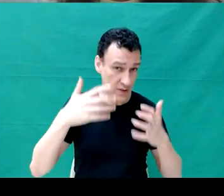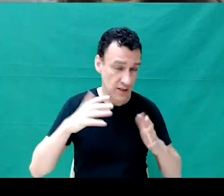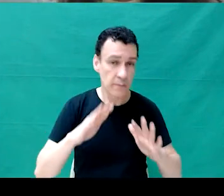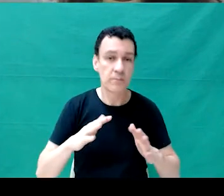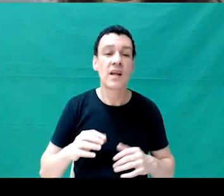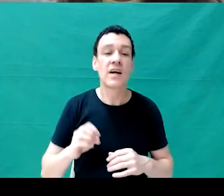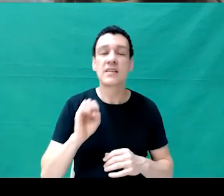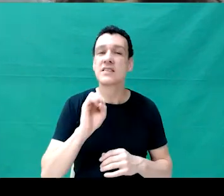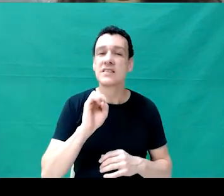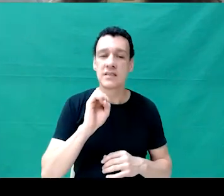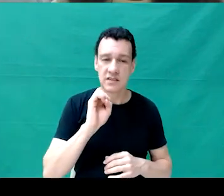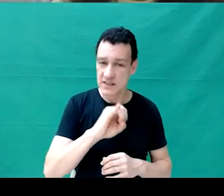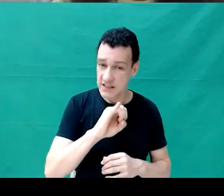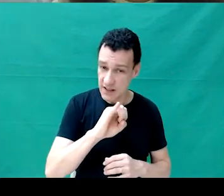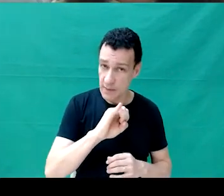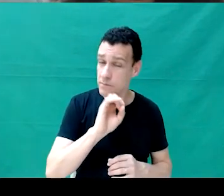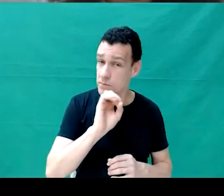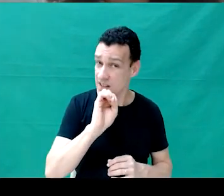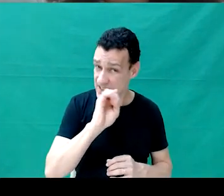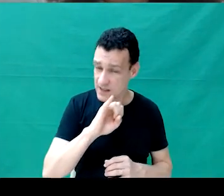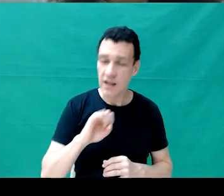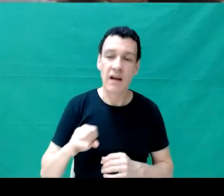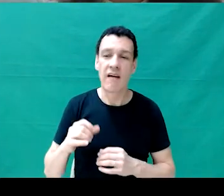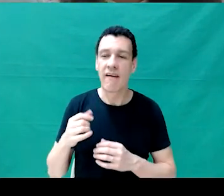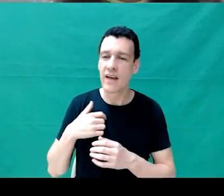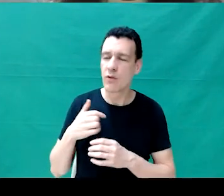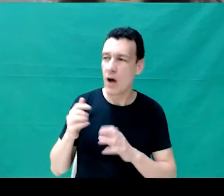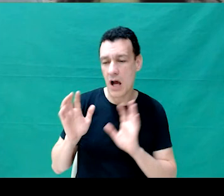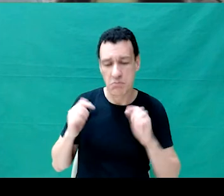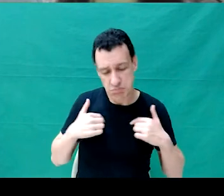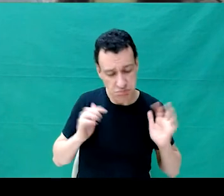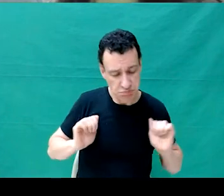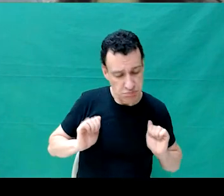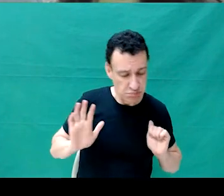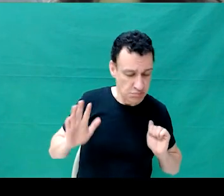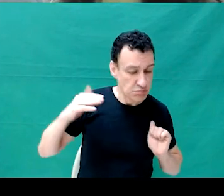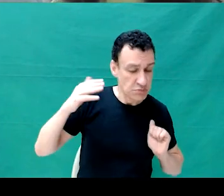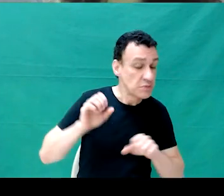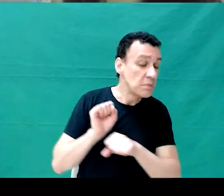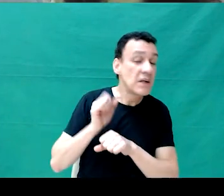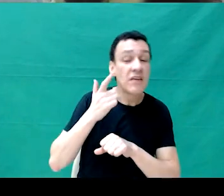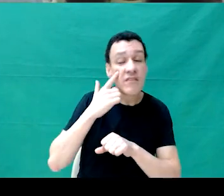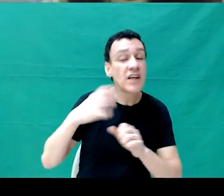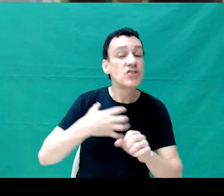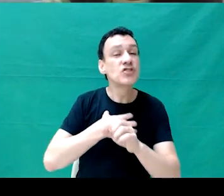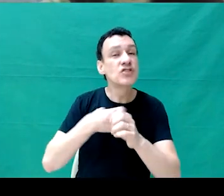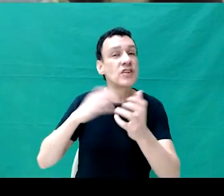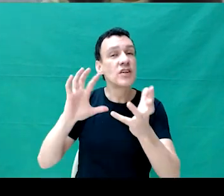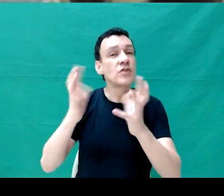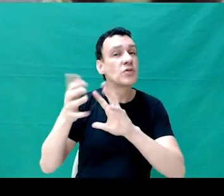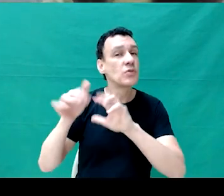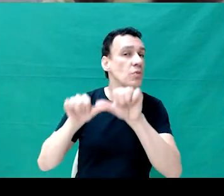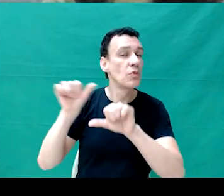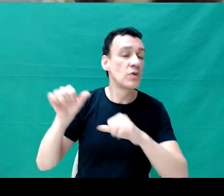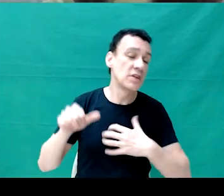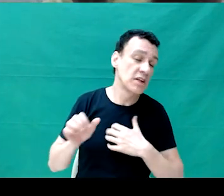se esperarmos outra pessoa outro tempo. Somos a mudança que buscamos. Se você ficar esperando sempre que